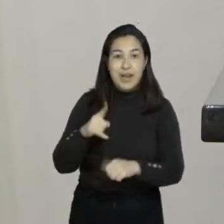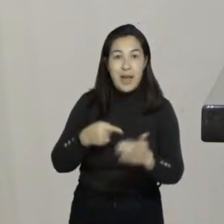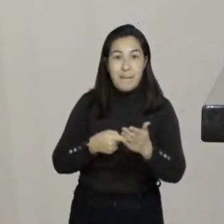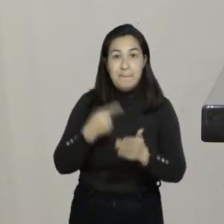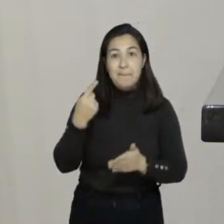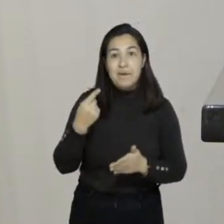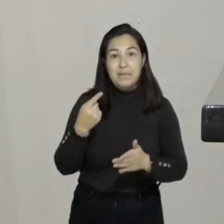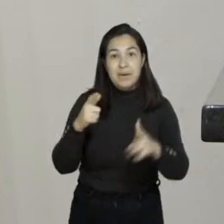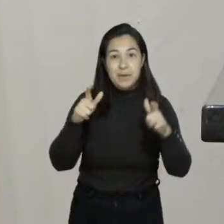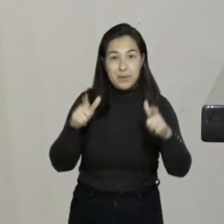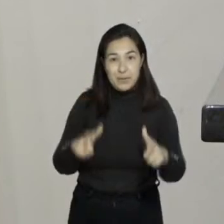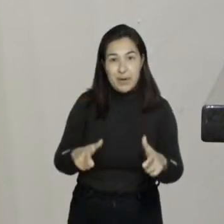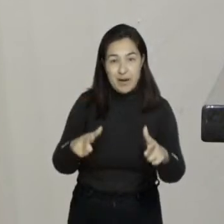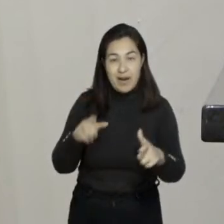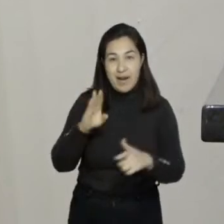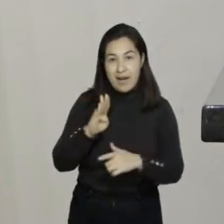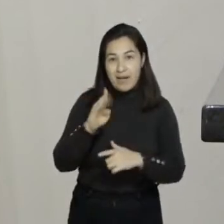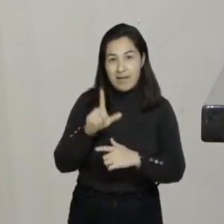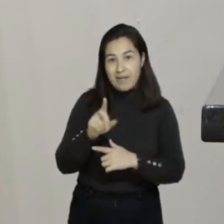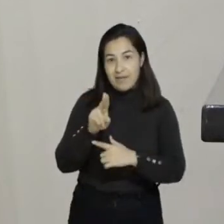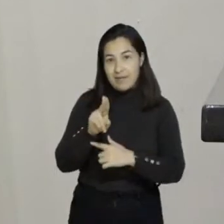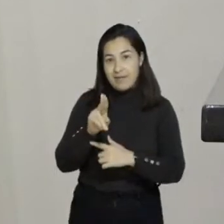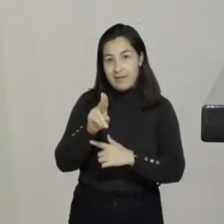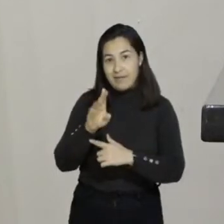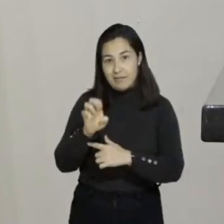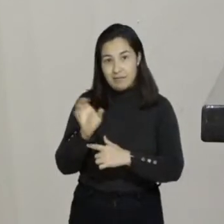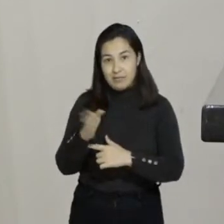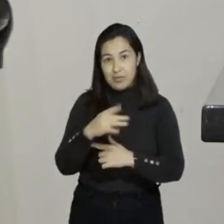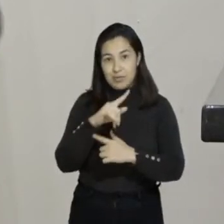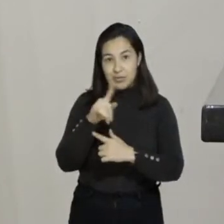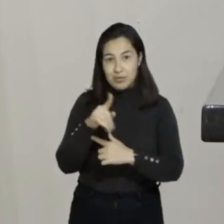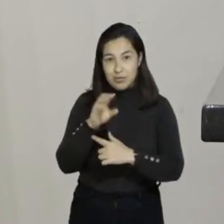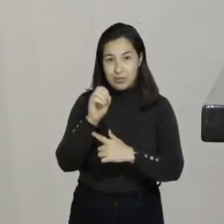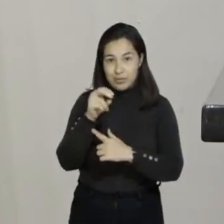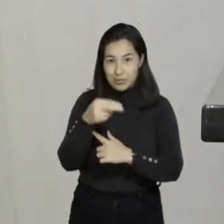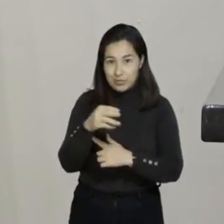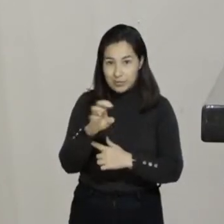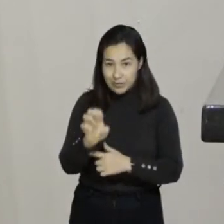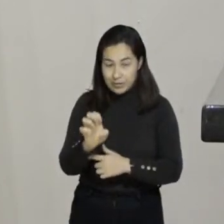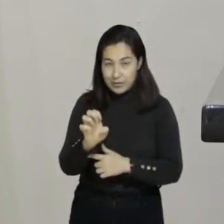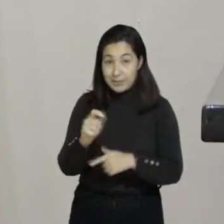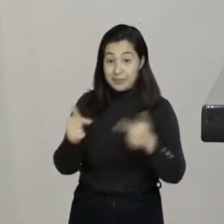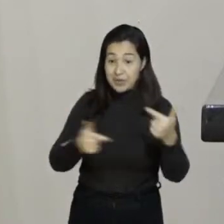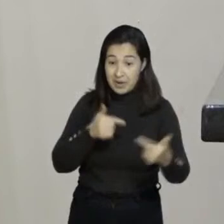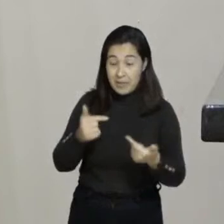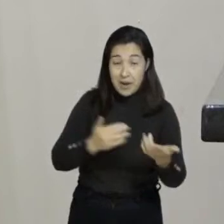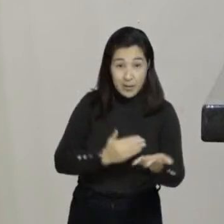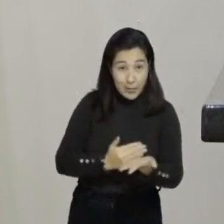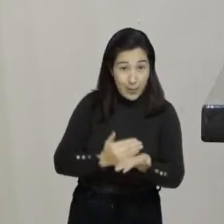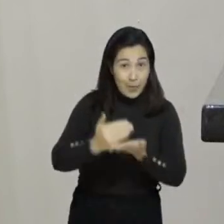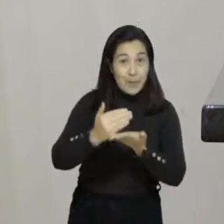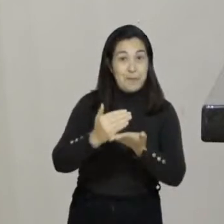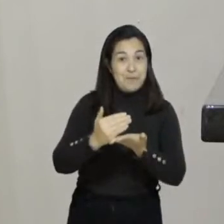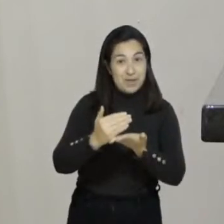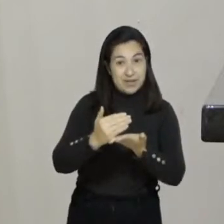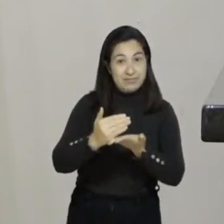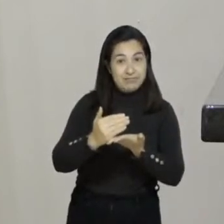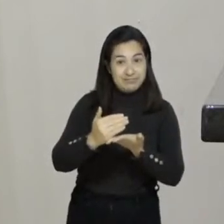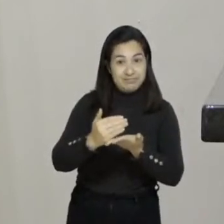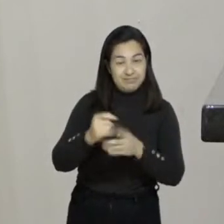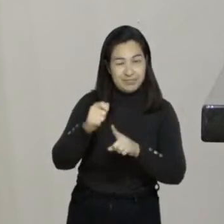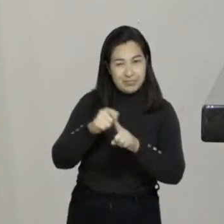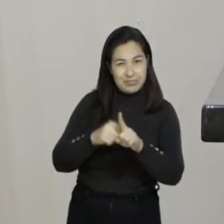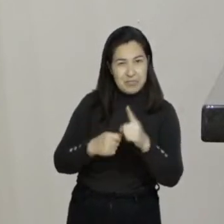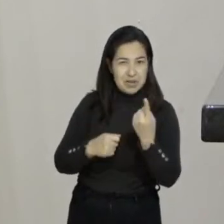bluezon fora dos Estados Unidos já com os trabalhos iniciados a um ano de protocolos e a partir daqui a um mês